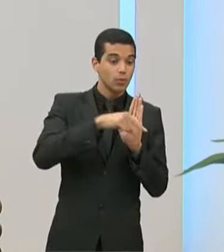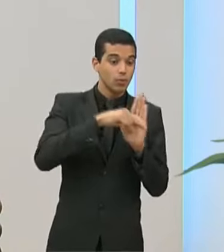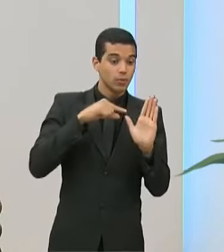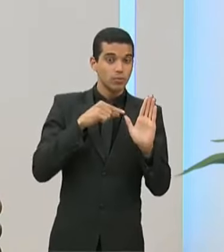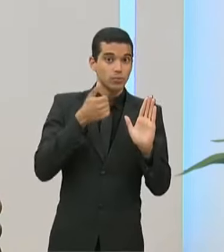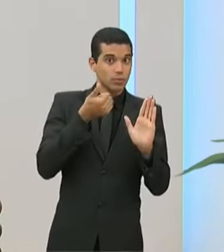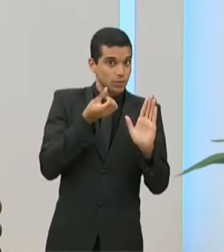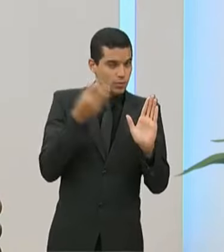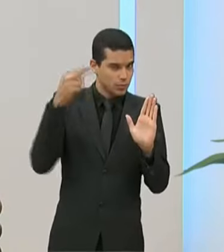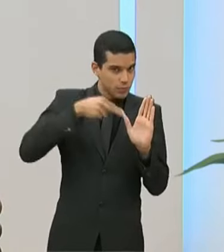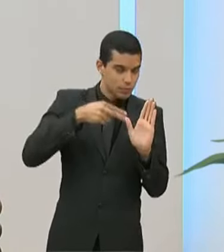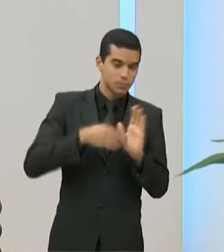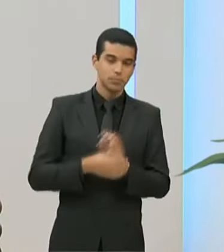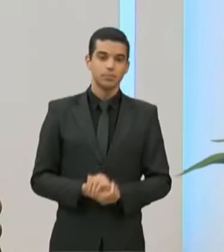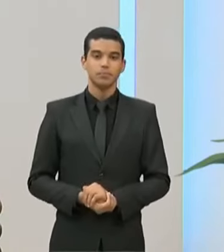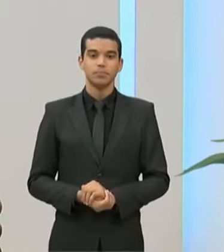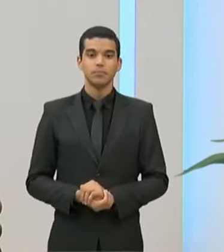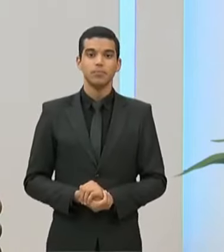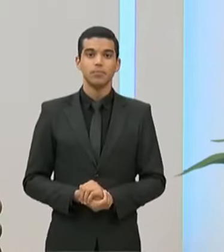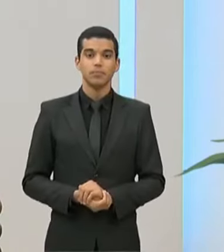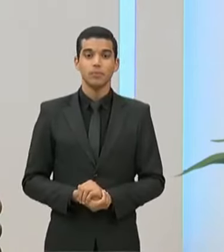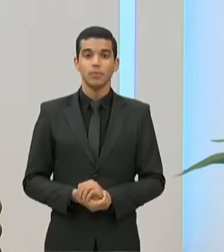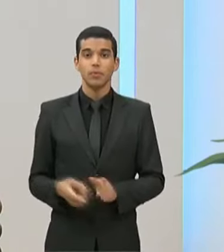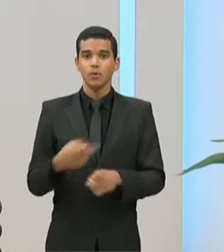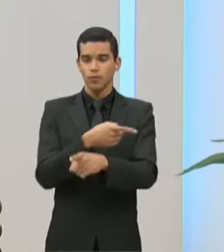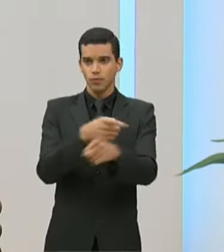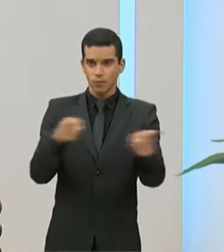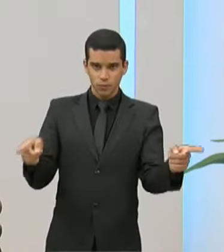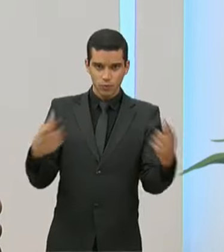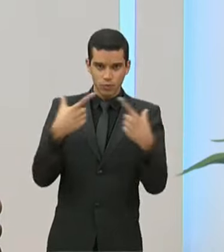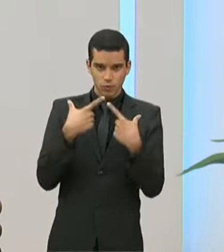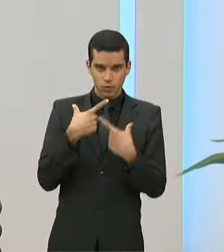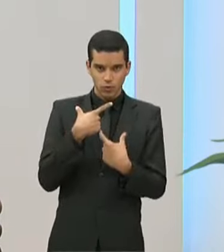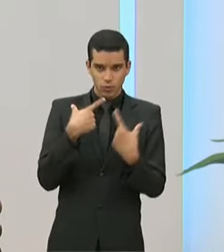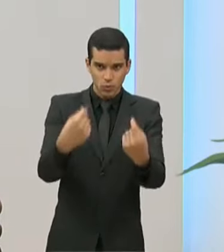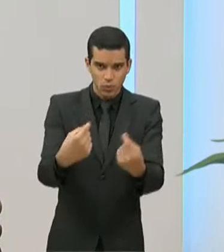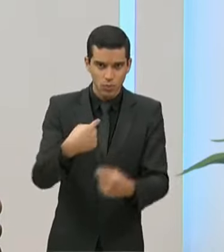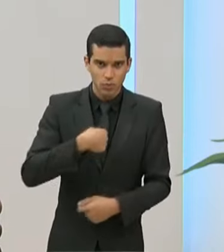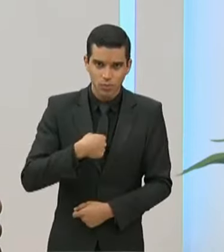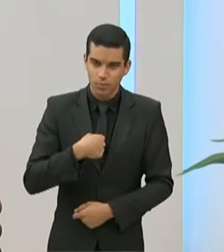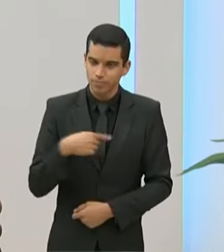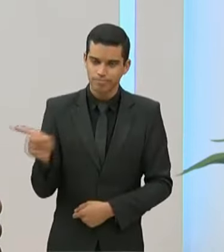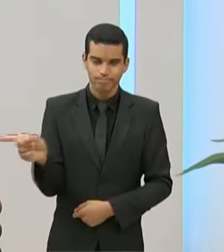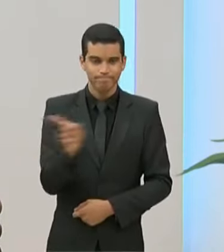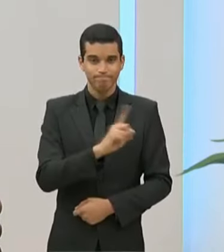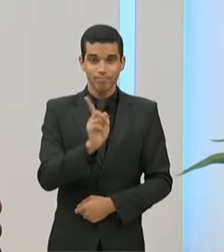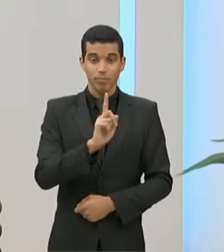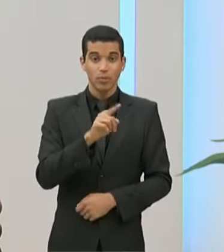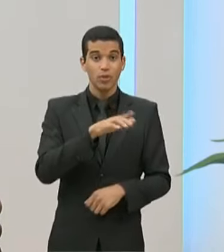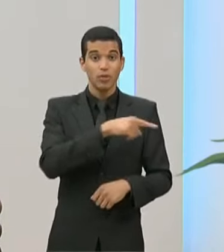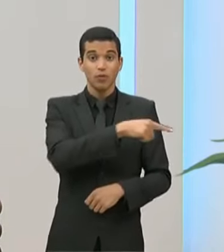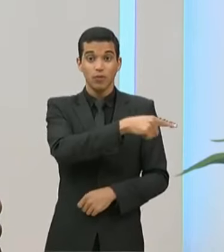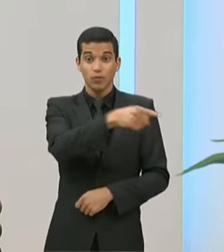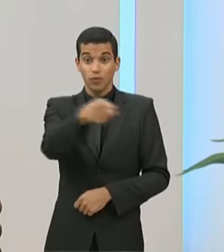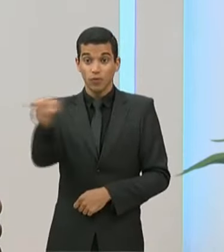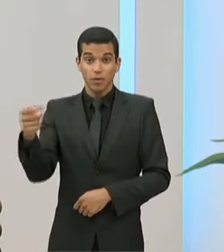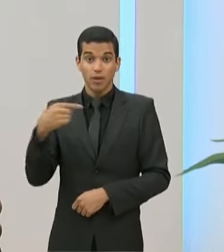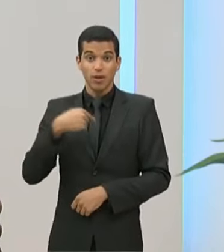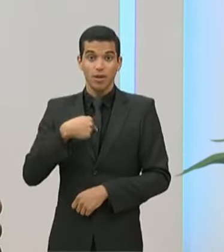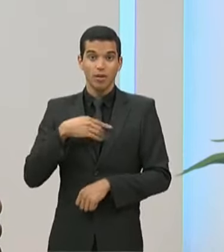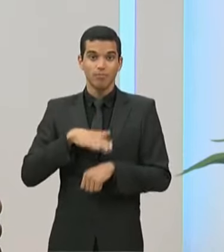seguinte: não me escolhestes vós a mim, mas eu vos escolhi